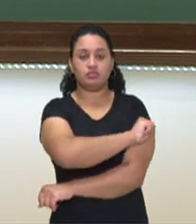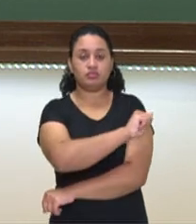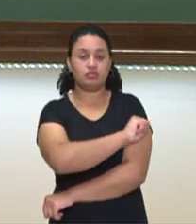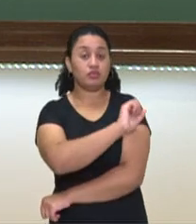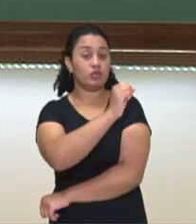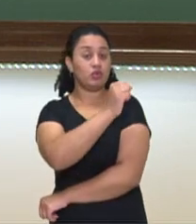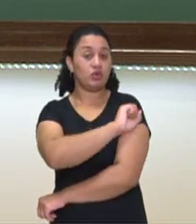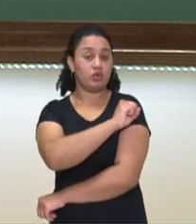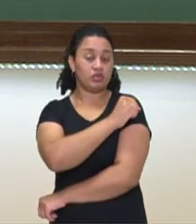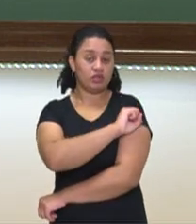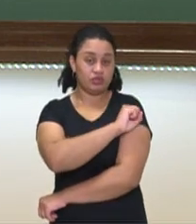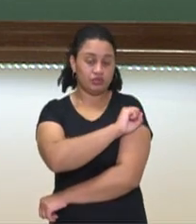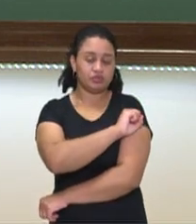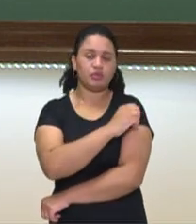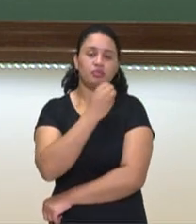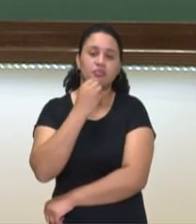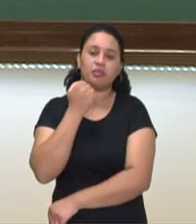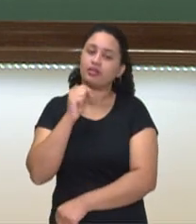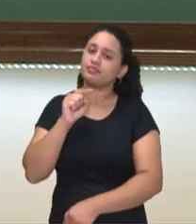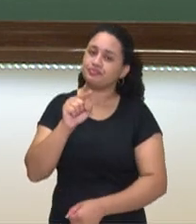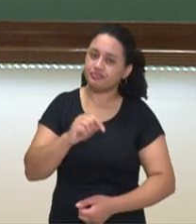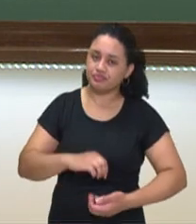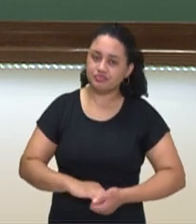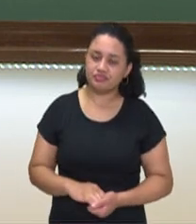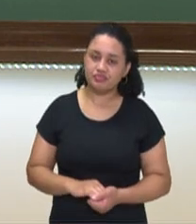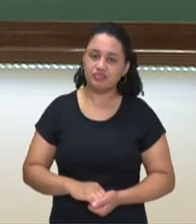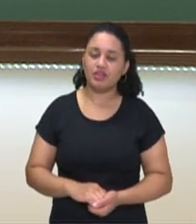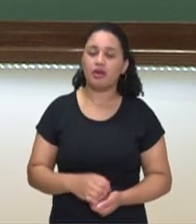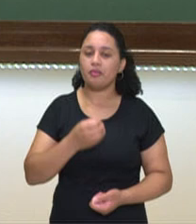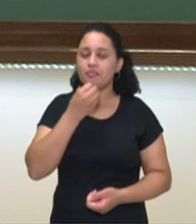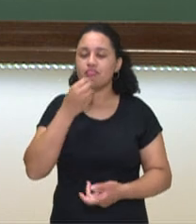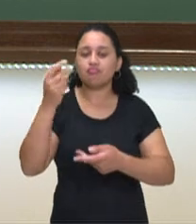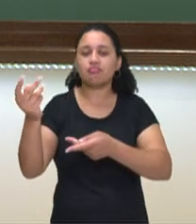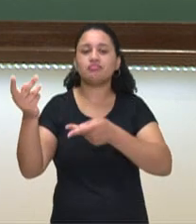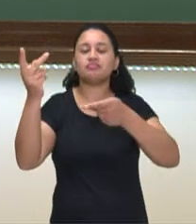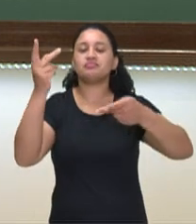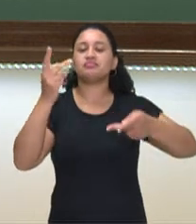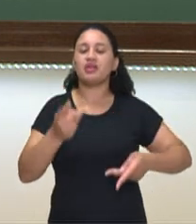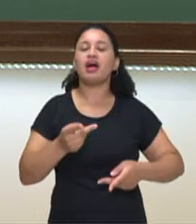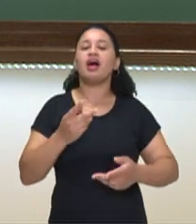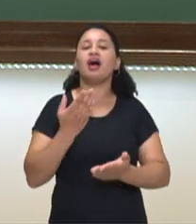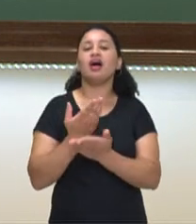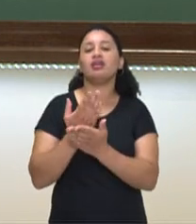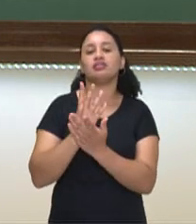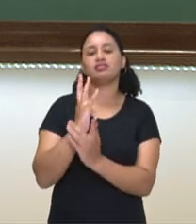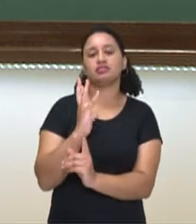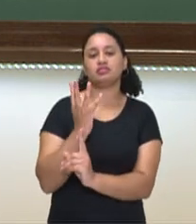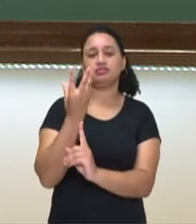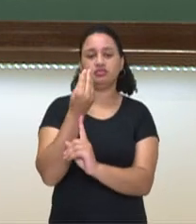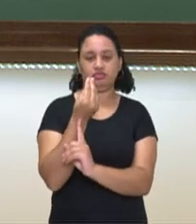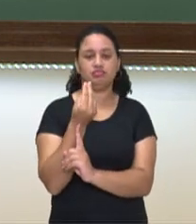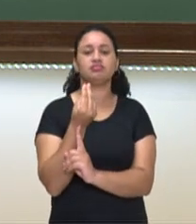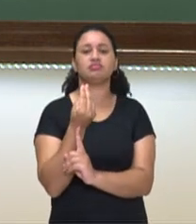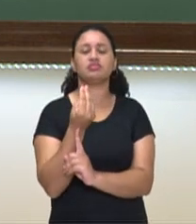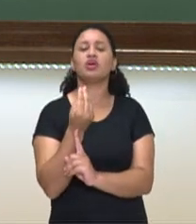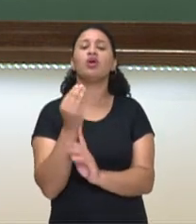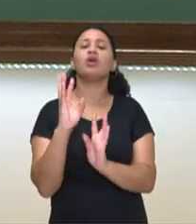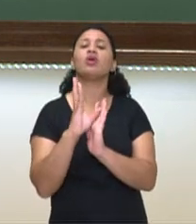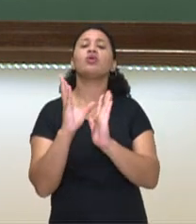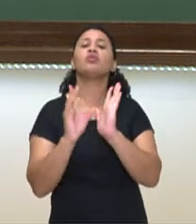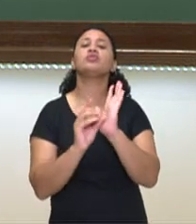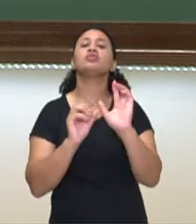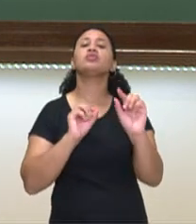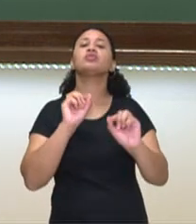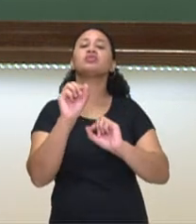estudante do oitavo ano, tudo bem com você? Seja muito bem-vindo à nossa aula de arte, onde vamos